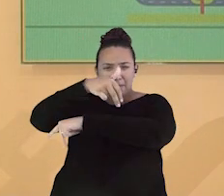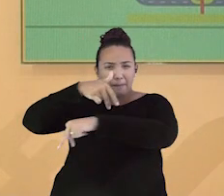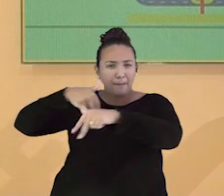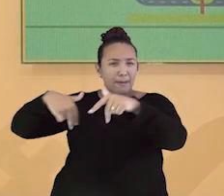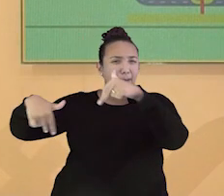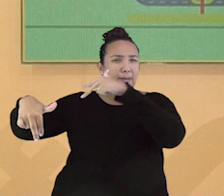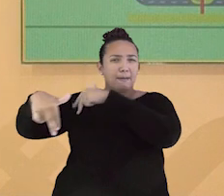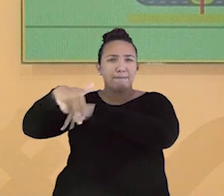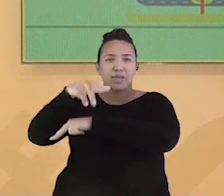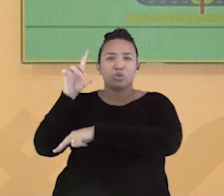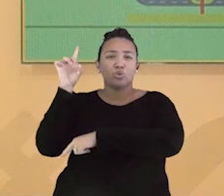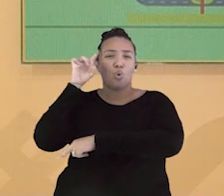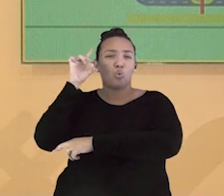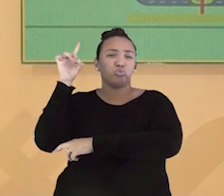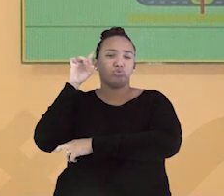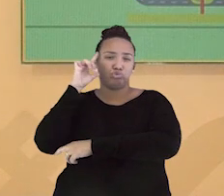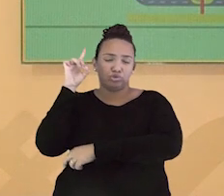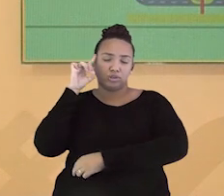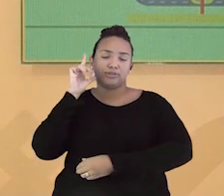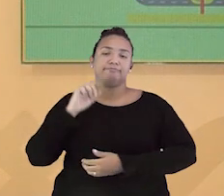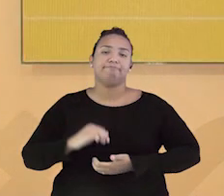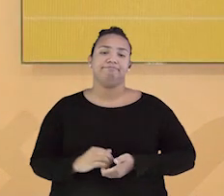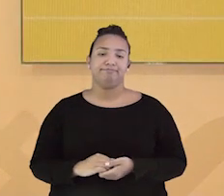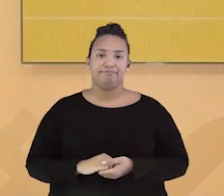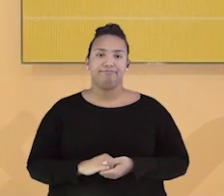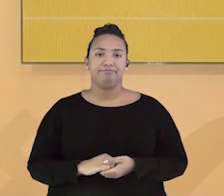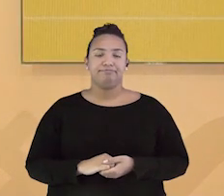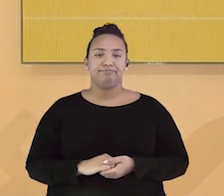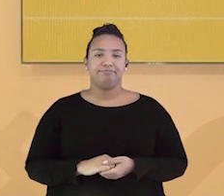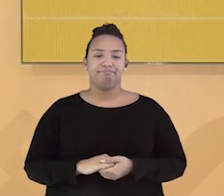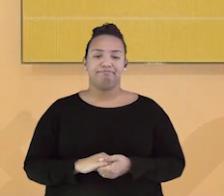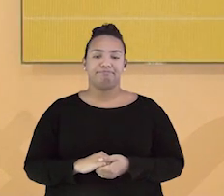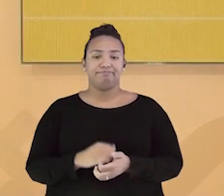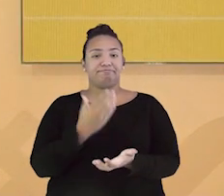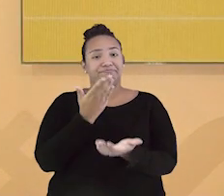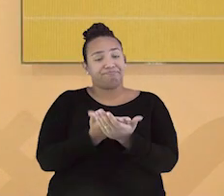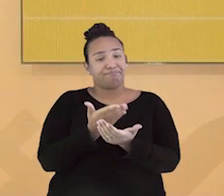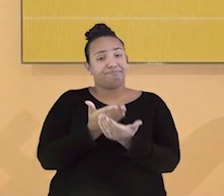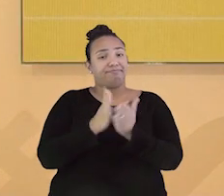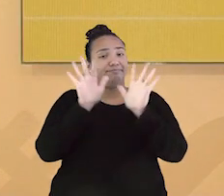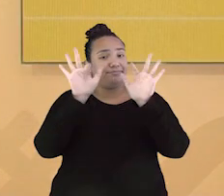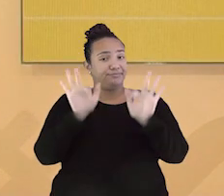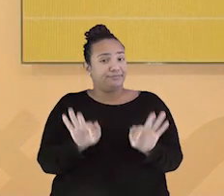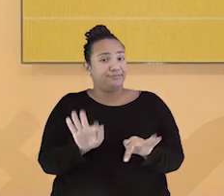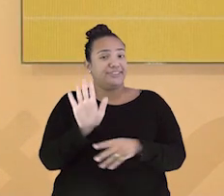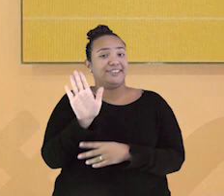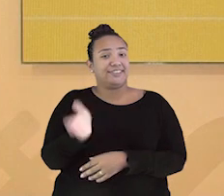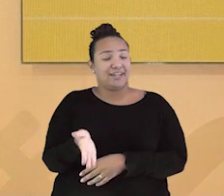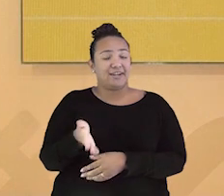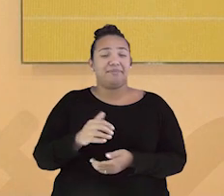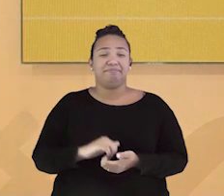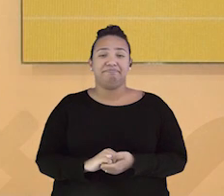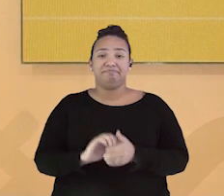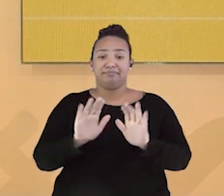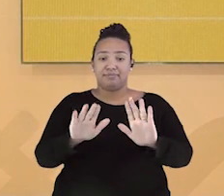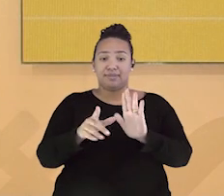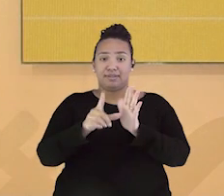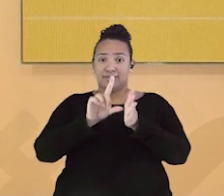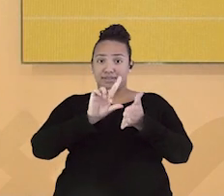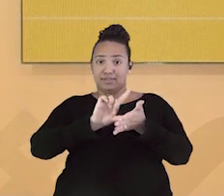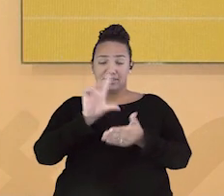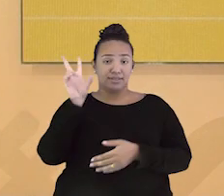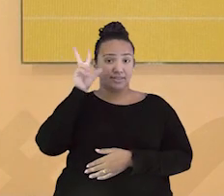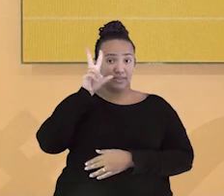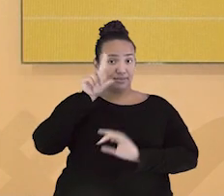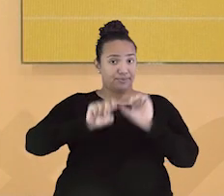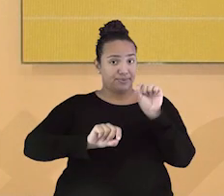todos os dias é muito grande. A nossa aula chegou ao fim. Antes de finalizar, lembre-se